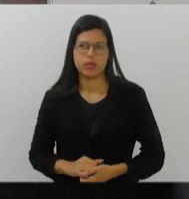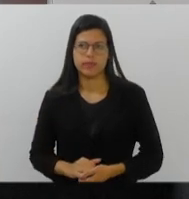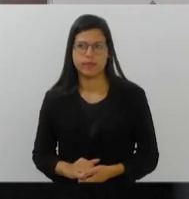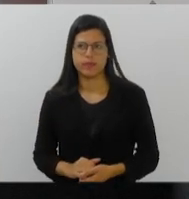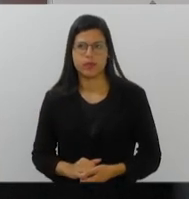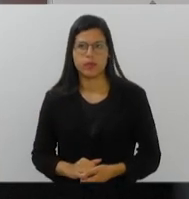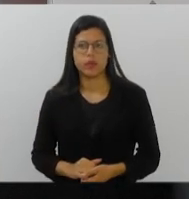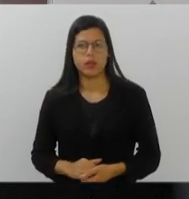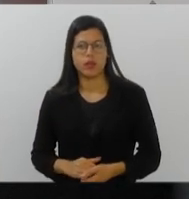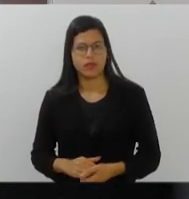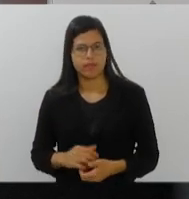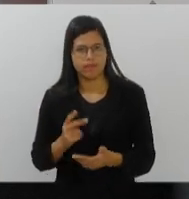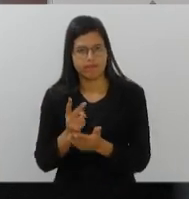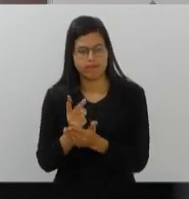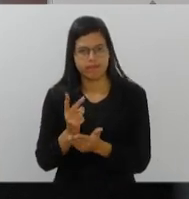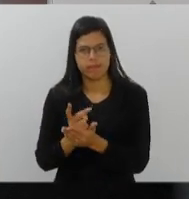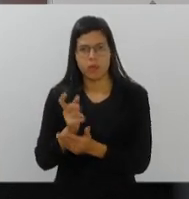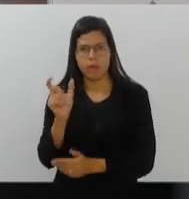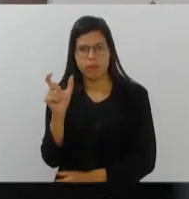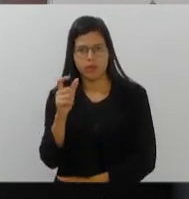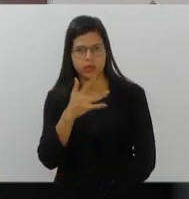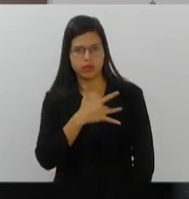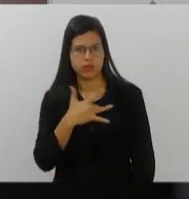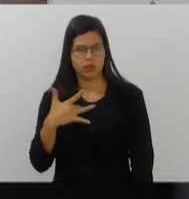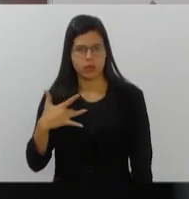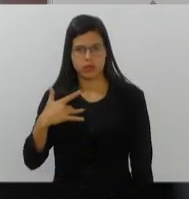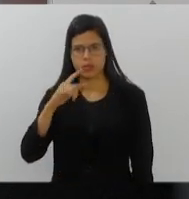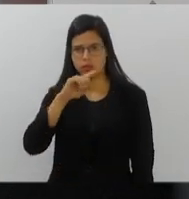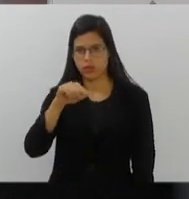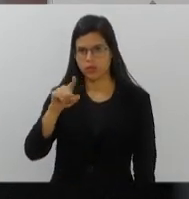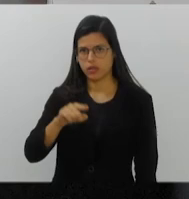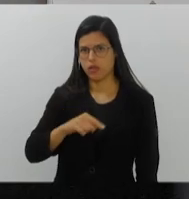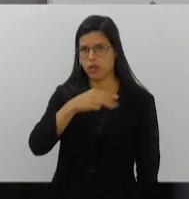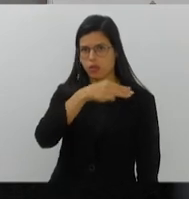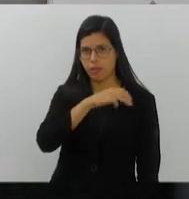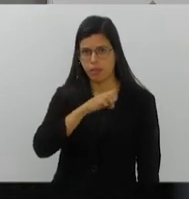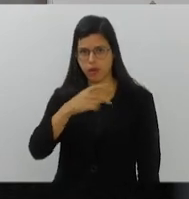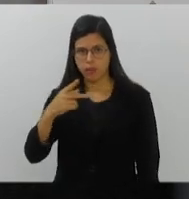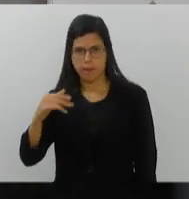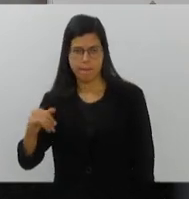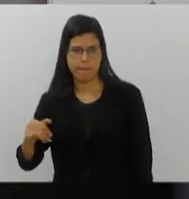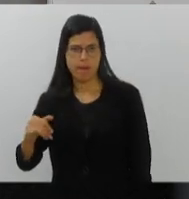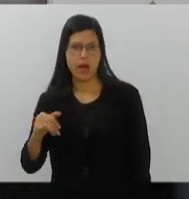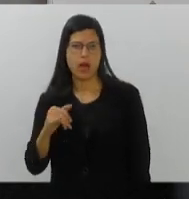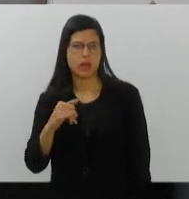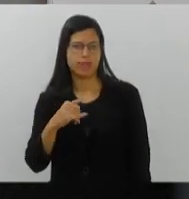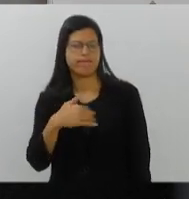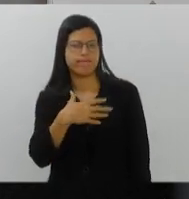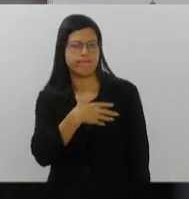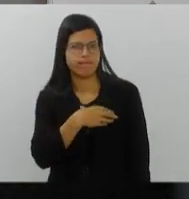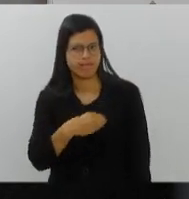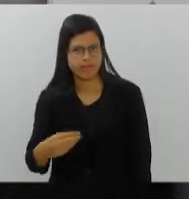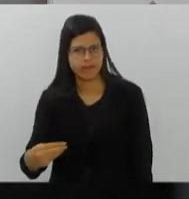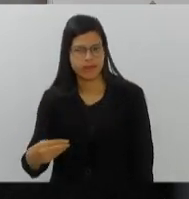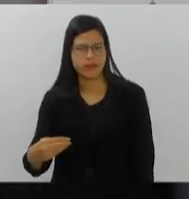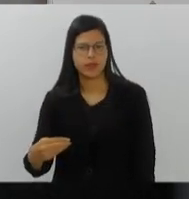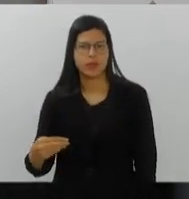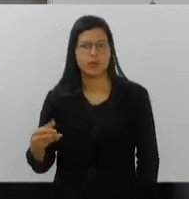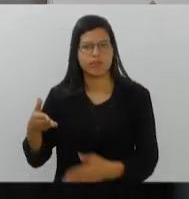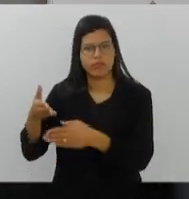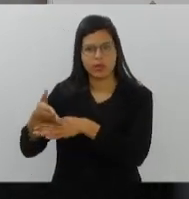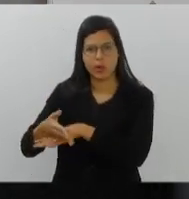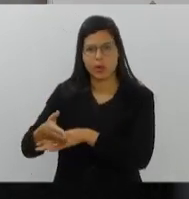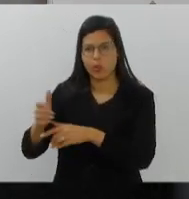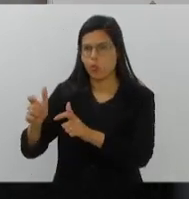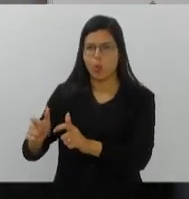um plano é cancelado, cada vez que uma mãe e um pai levam um filho em um local onde ele não pode mais ser atendido,